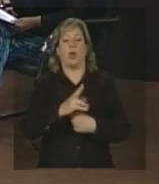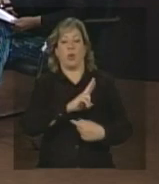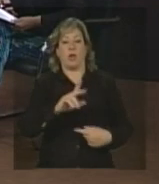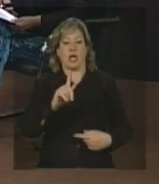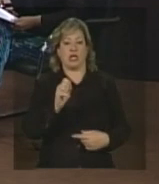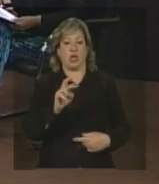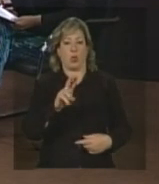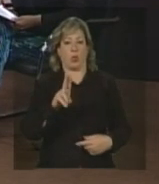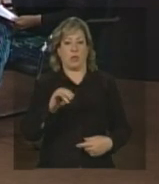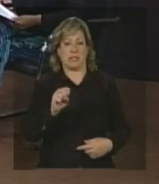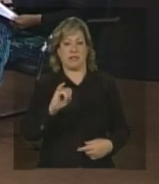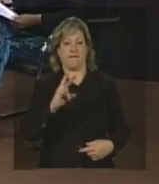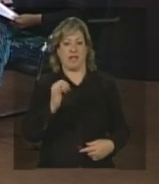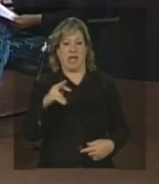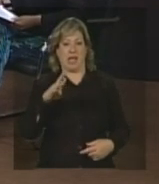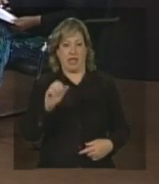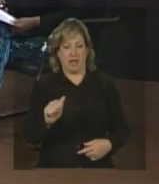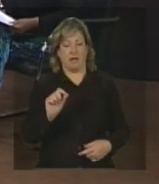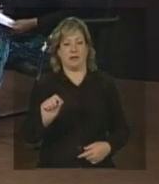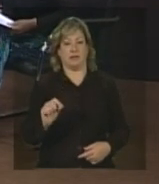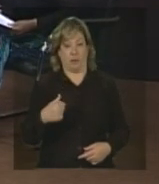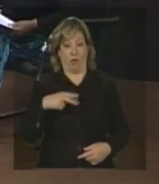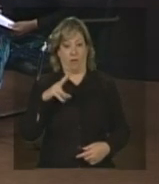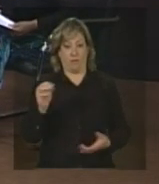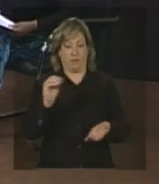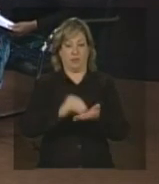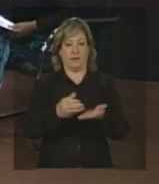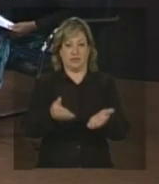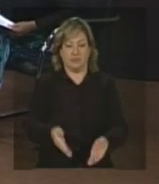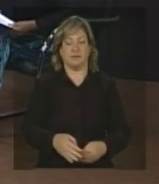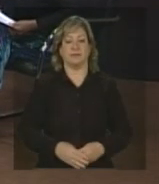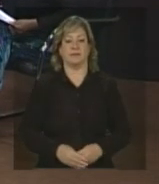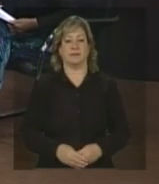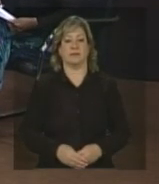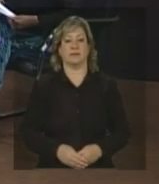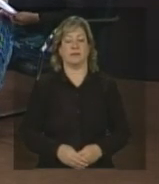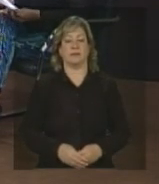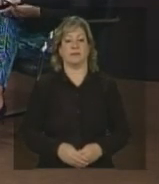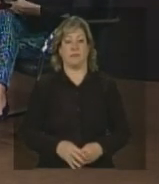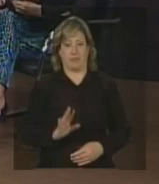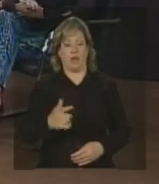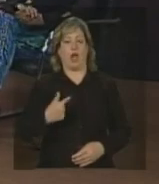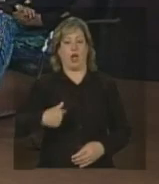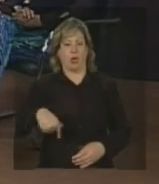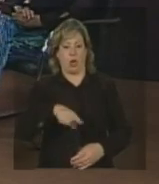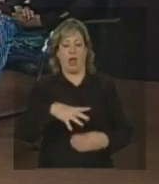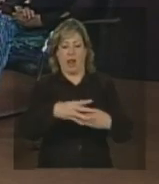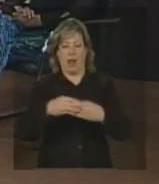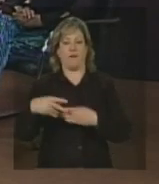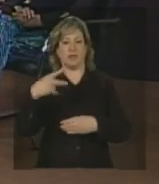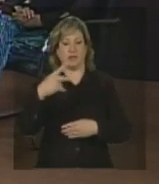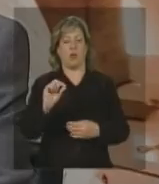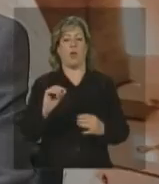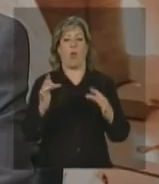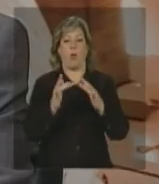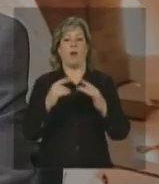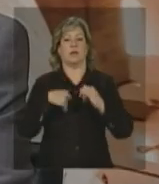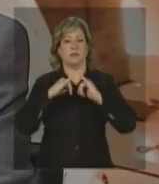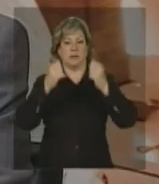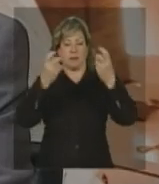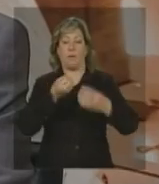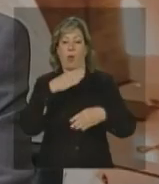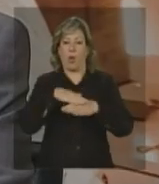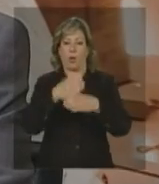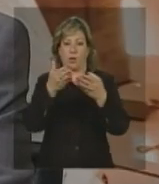Gerucis Vieira. Eu vou deixar aqui na mesa, depois. Tá bom, a gente leva e vamos fazer contato com a senhora Gerucis. Boa noite.